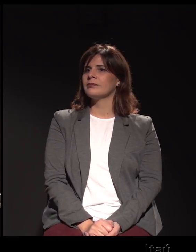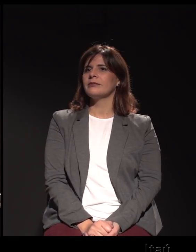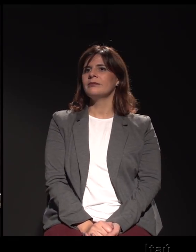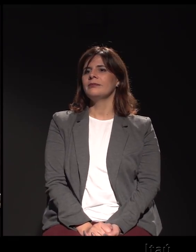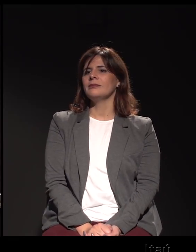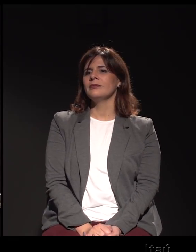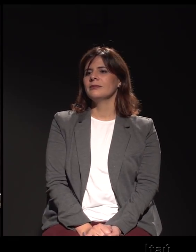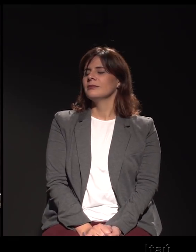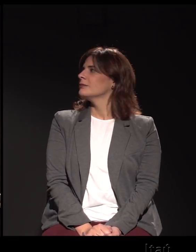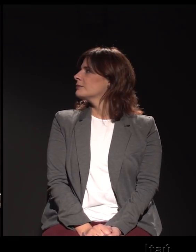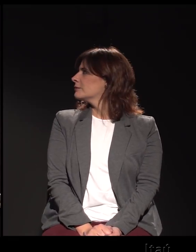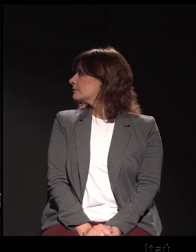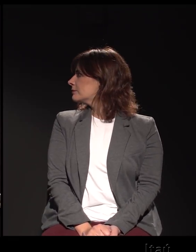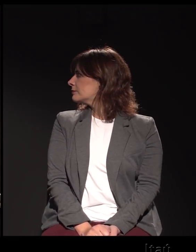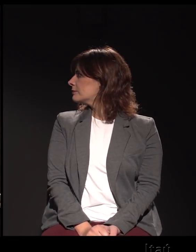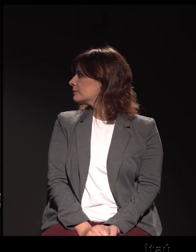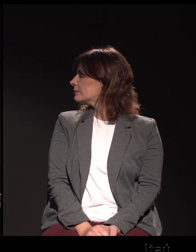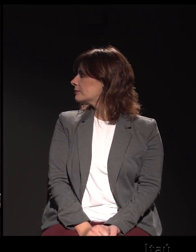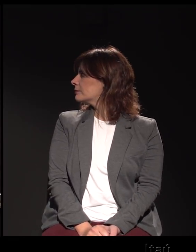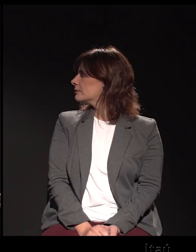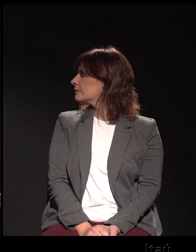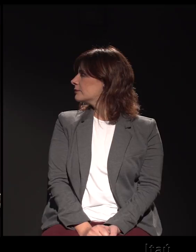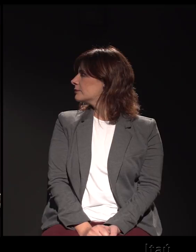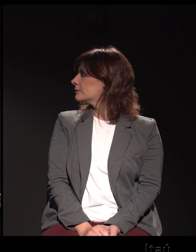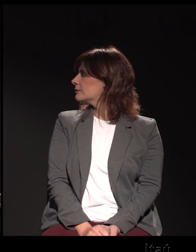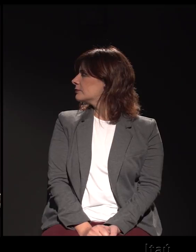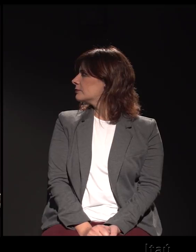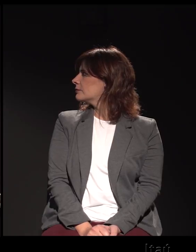Ah, isso. Pode.